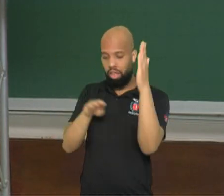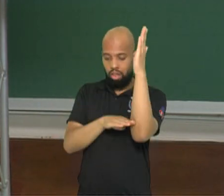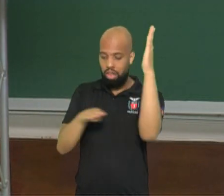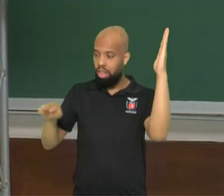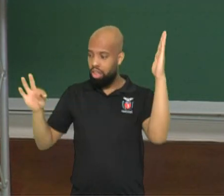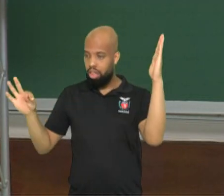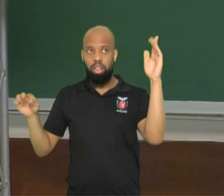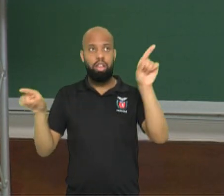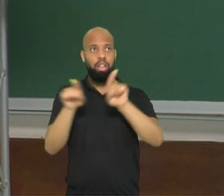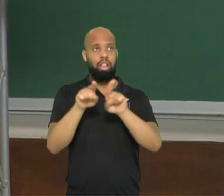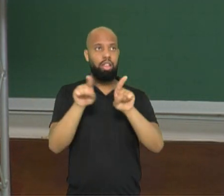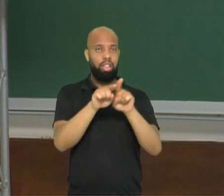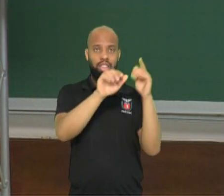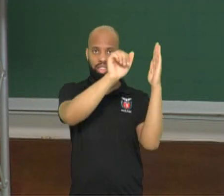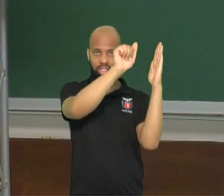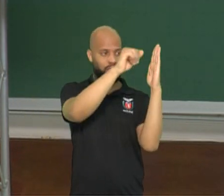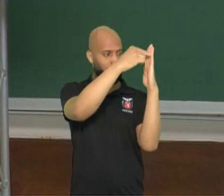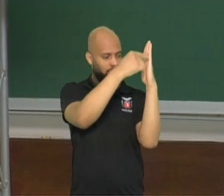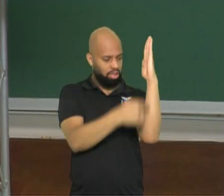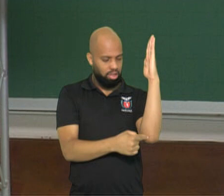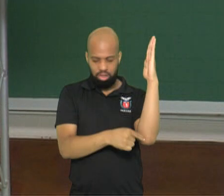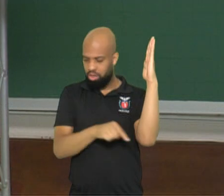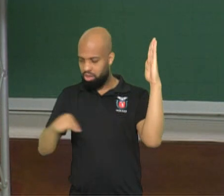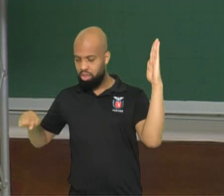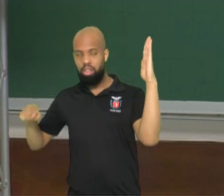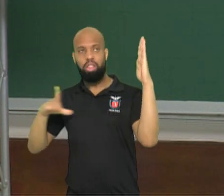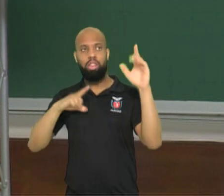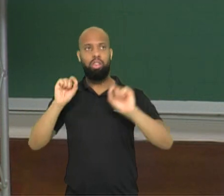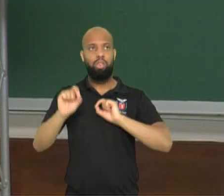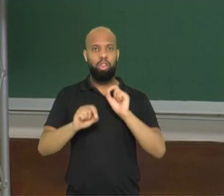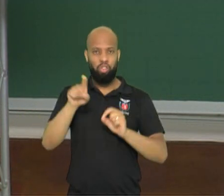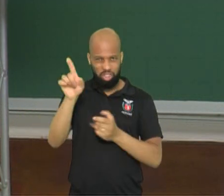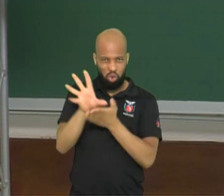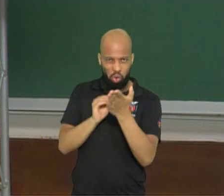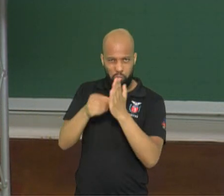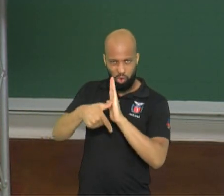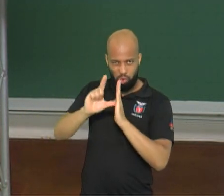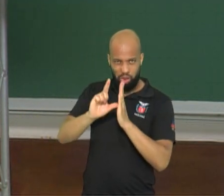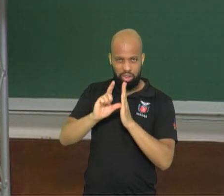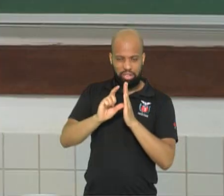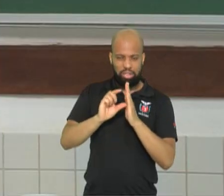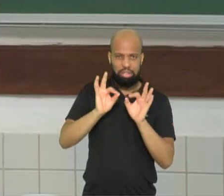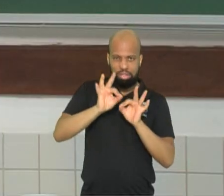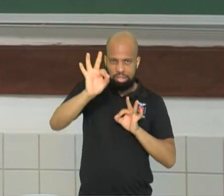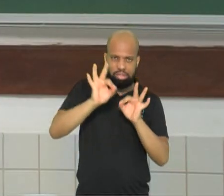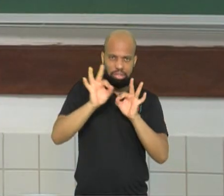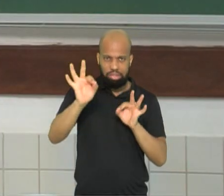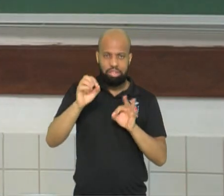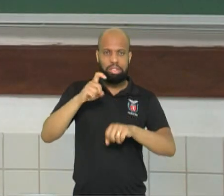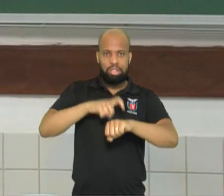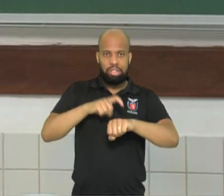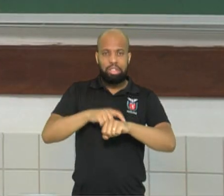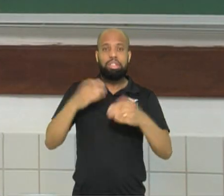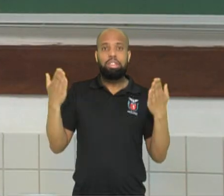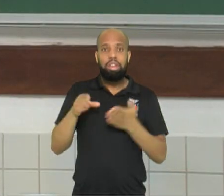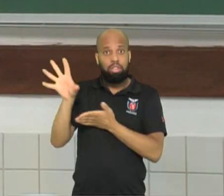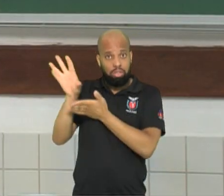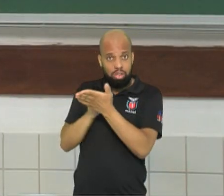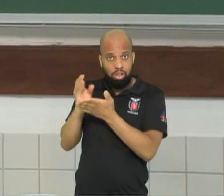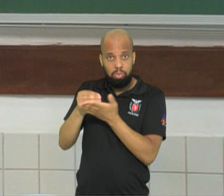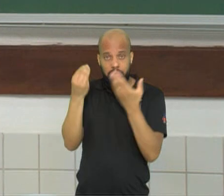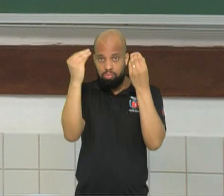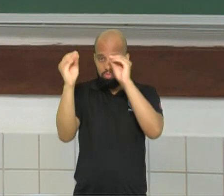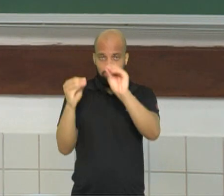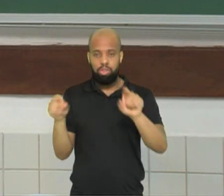e altitude, e vão marcar aqueles pontos que você anotou no enunciado. Eu vou dar um tempinho agora para